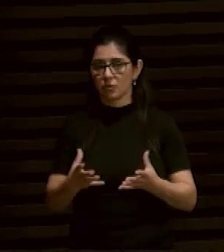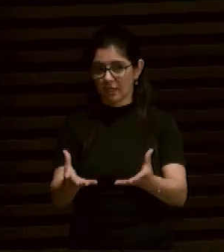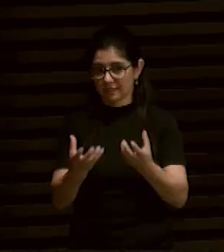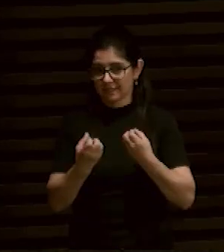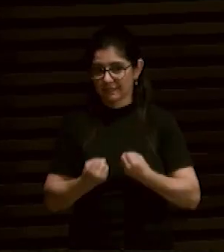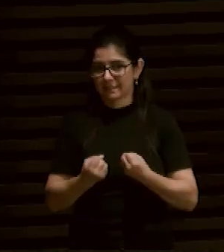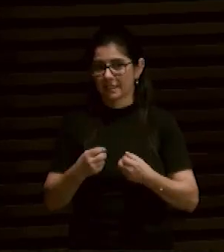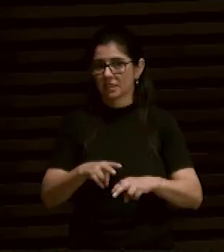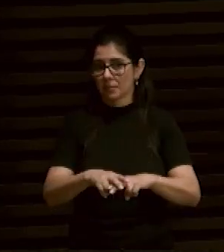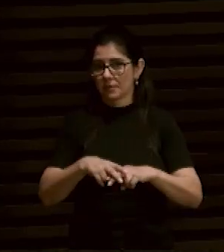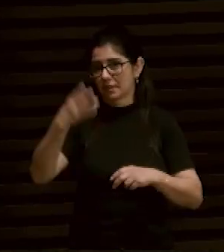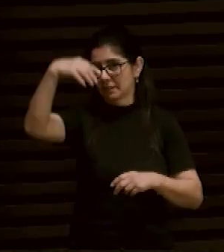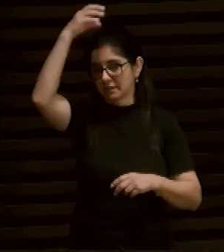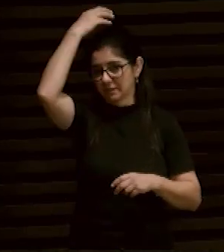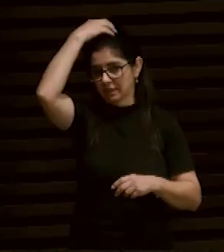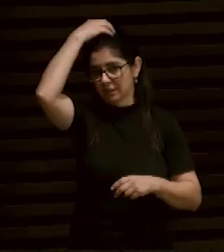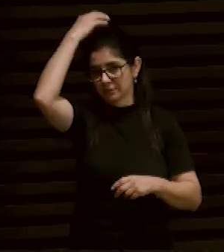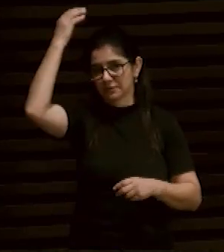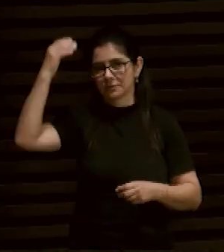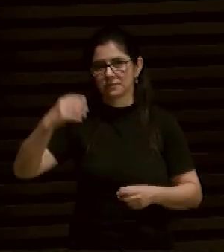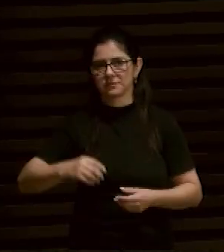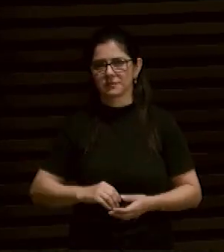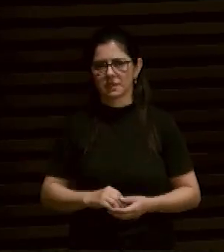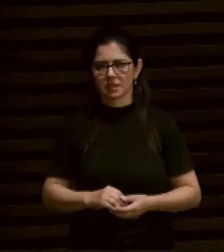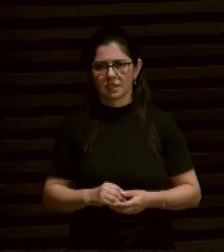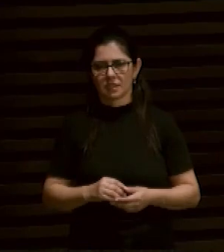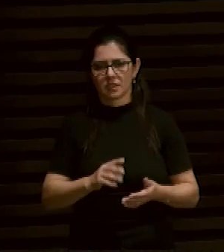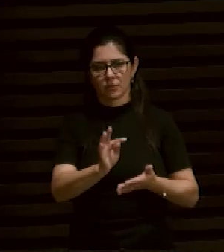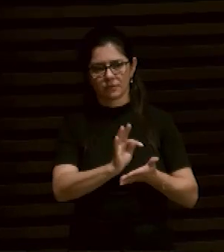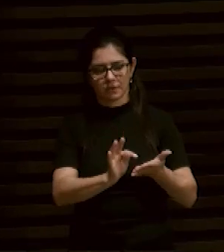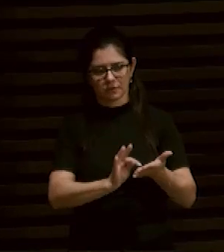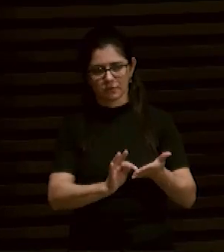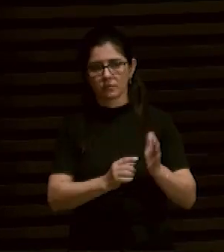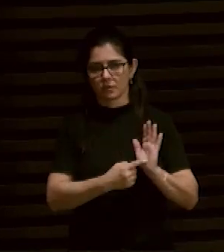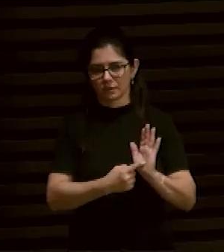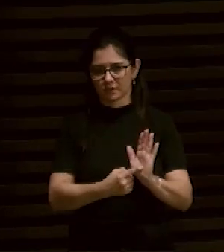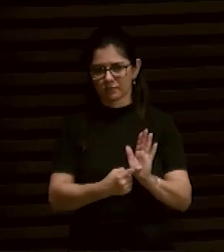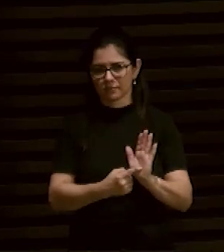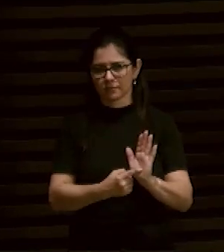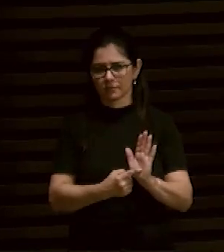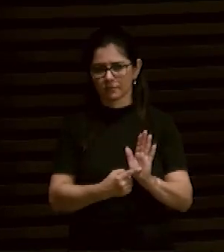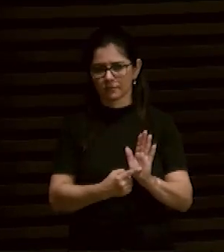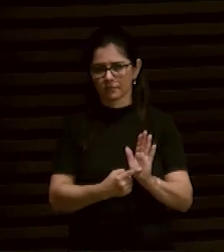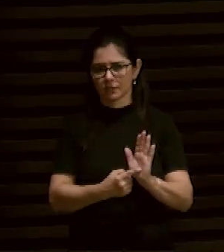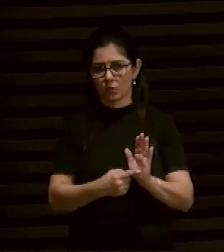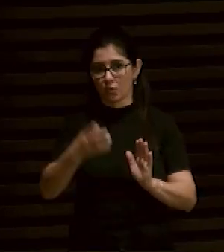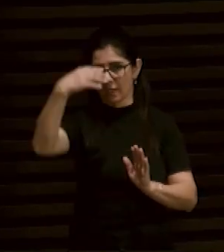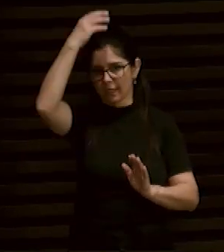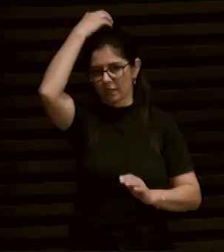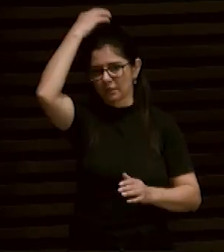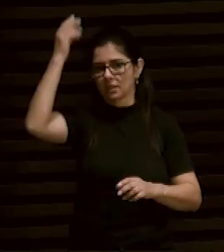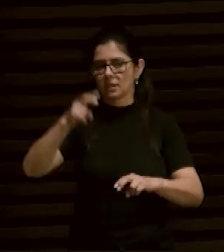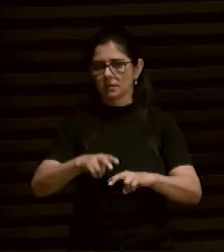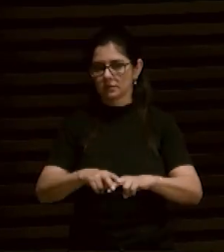e chegou até o coração do rei. O texto fala, meus irmãos, que o rei se levantou do seu trono. Sabe por